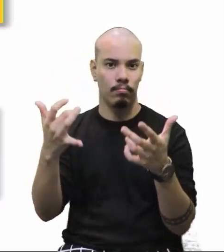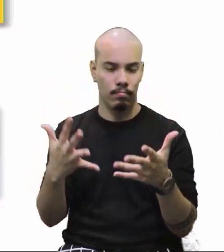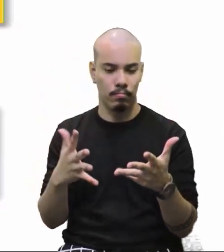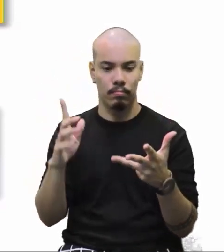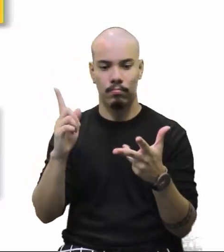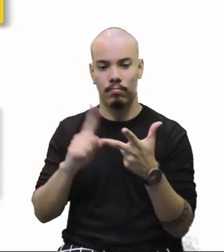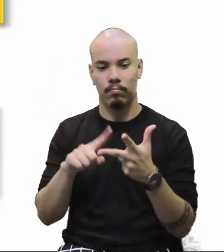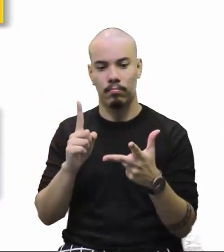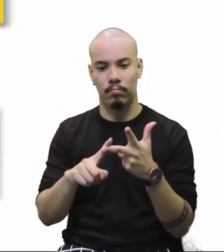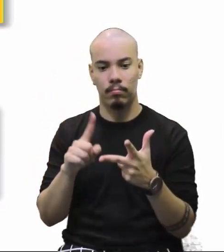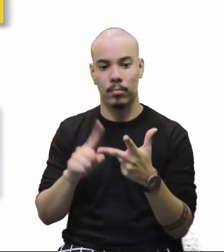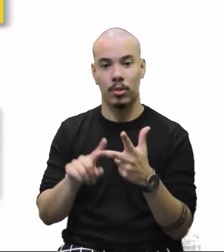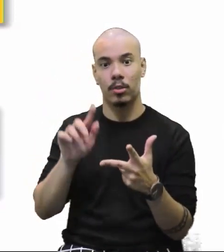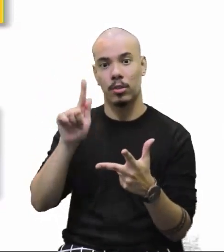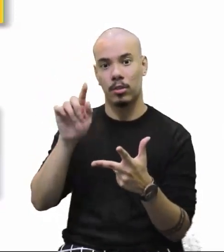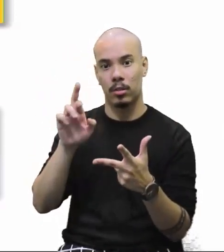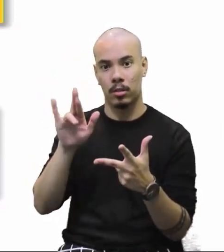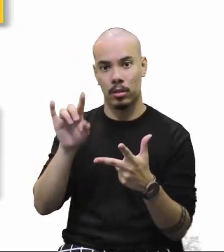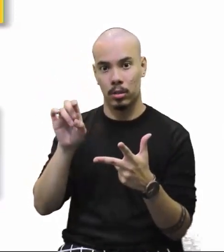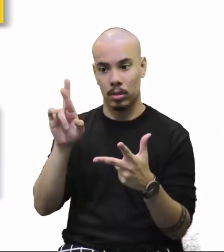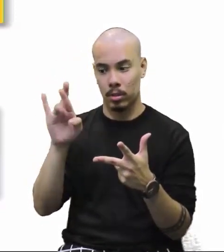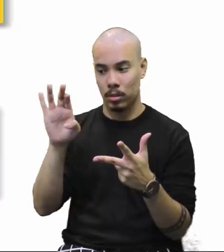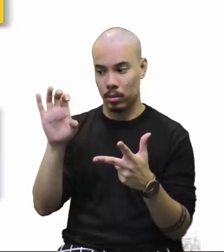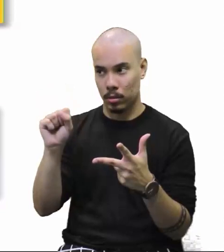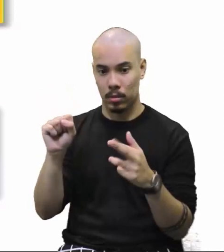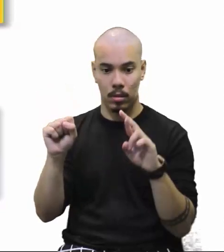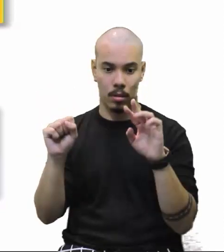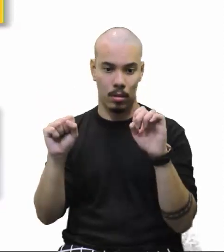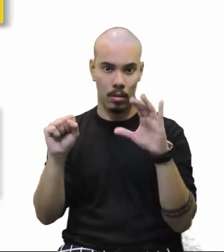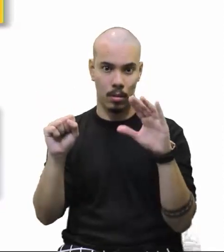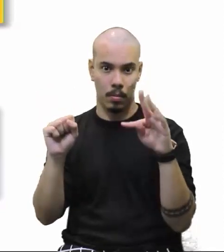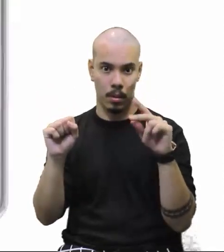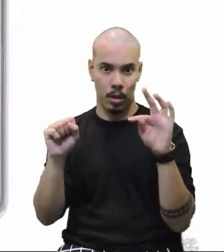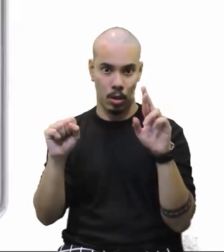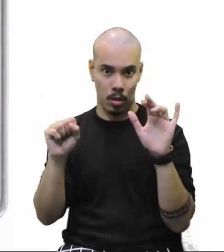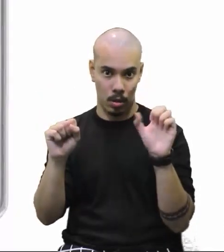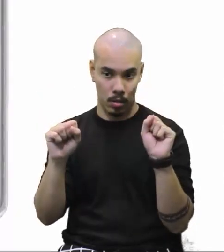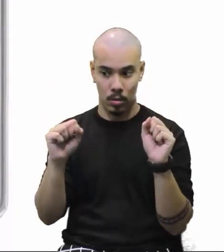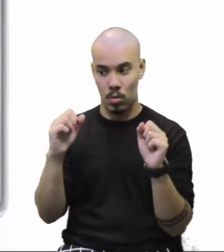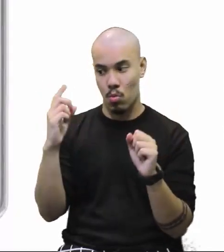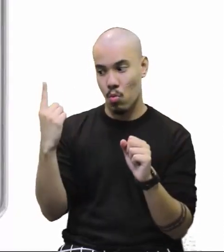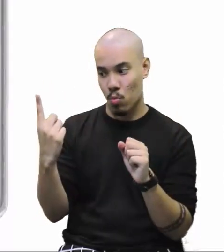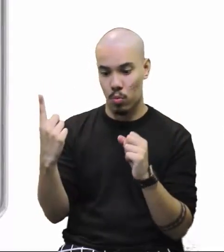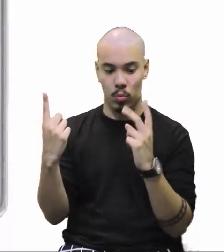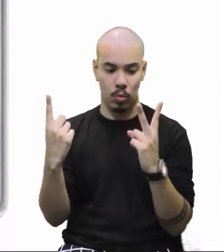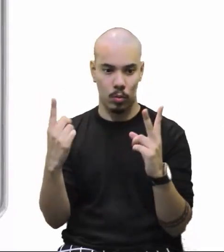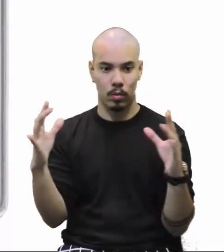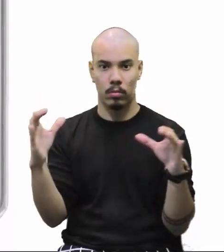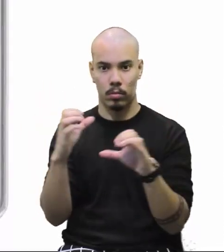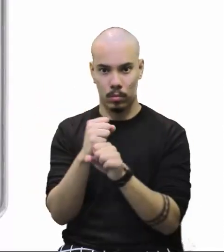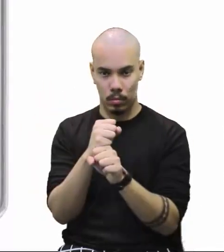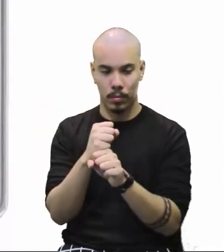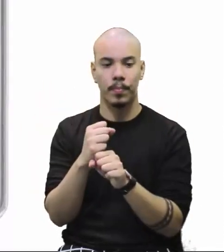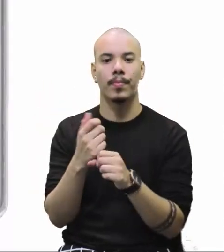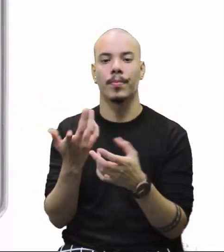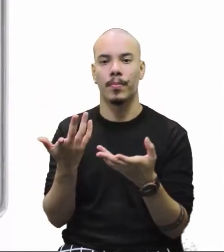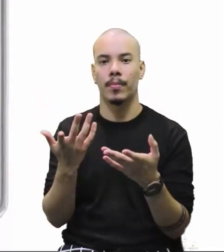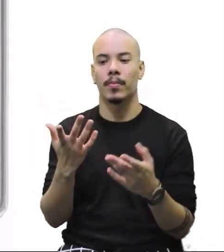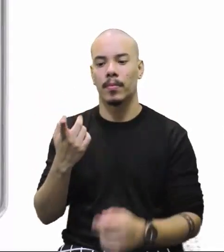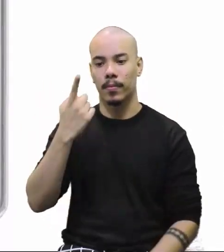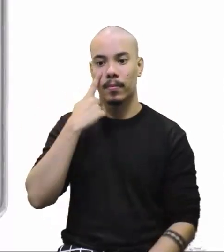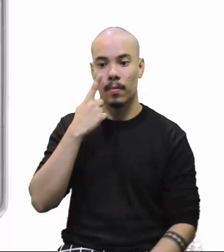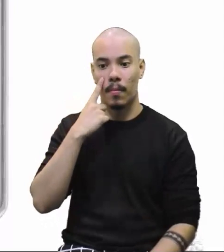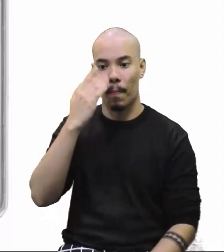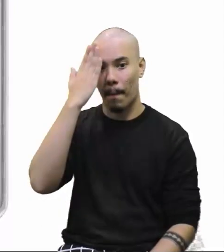e receptores, ó. Geradores e receptores, parte 1 e 2. Bom, então aqui é a associação